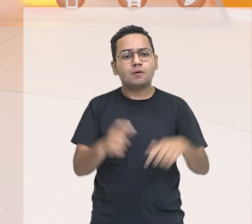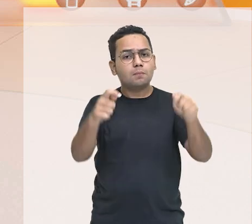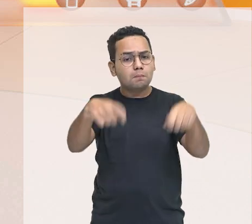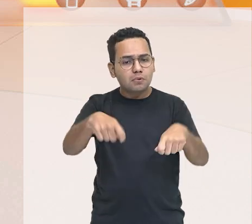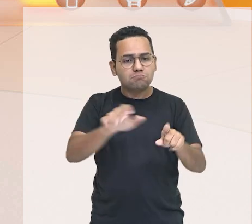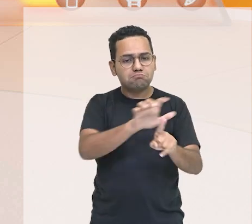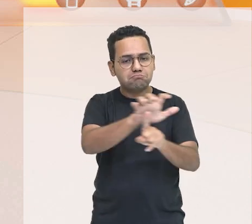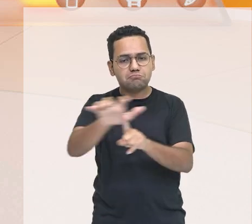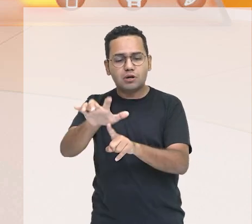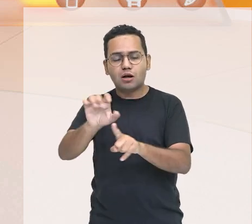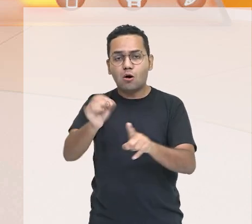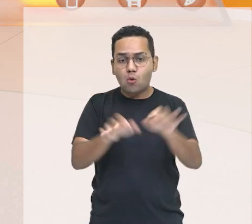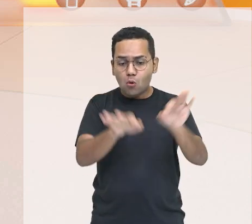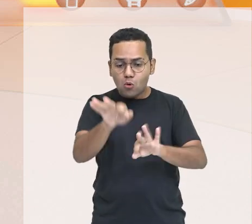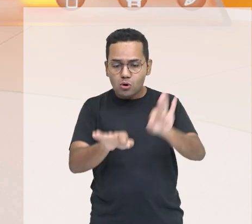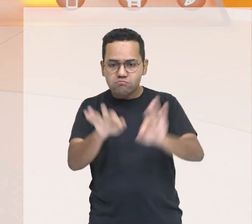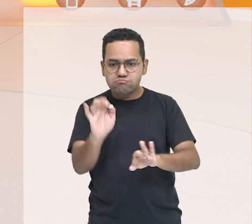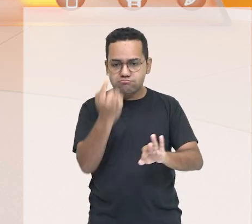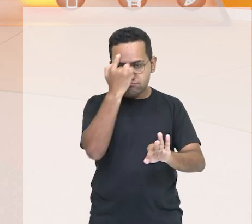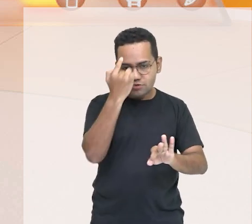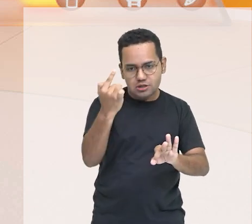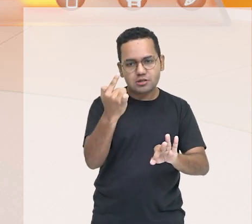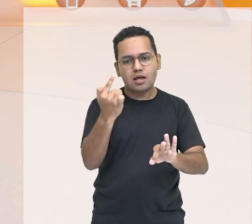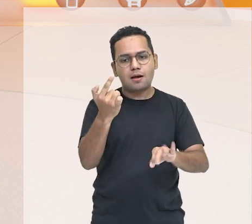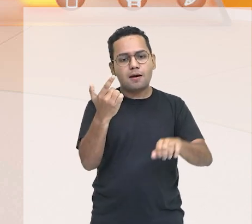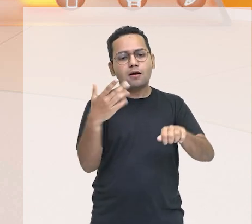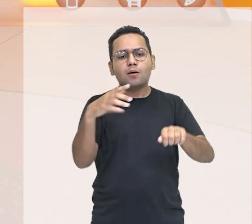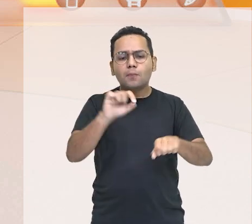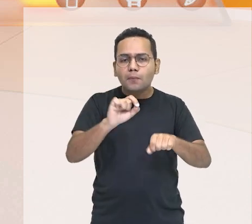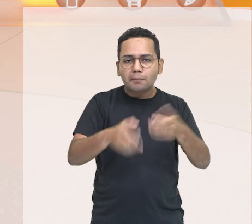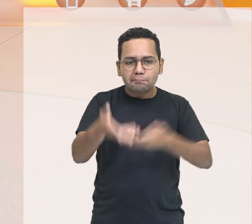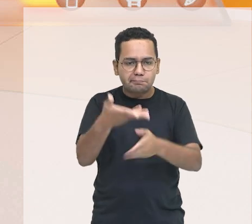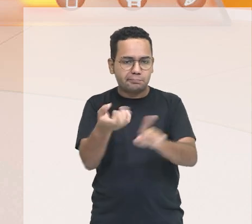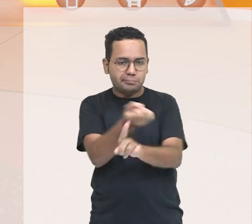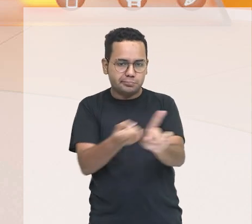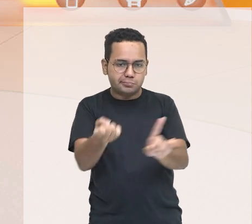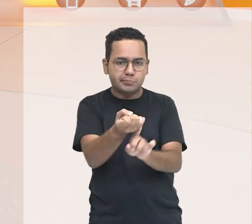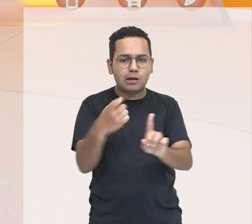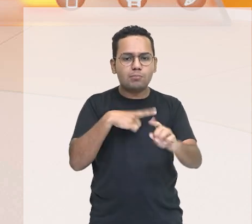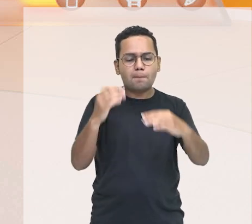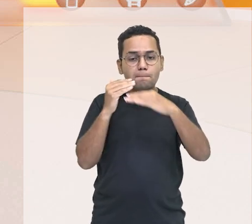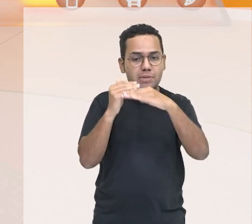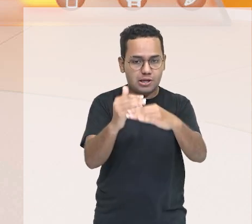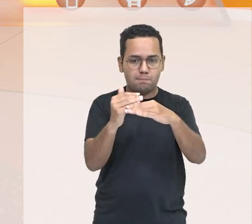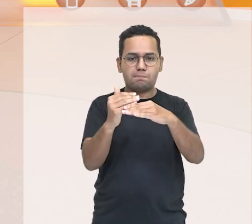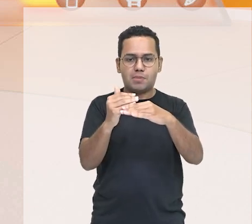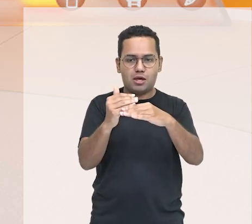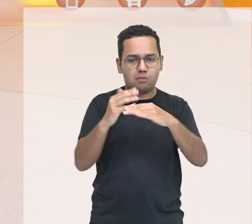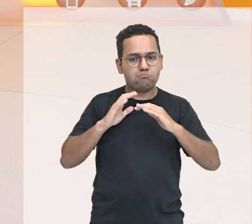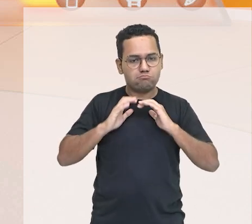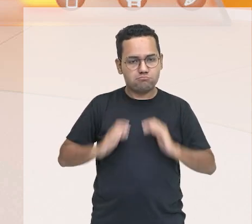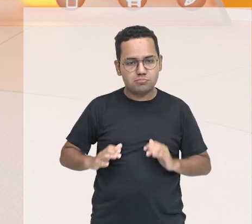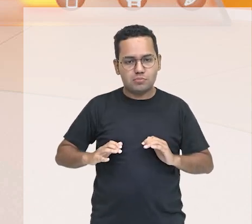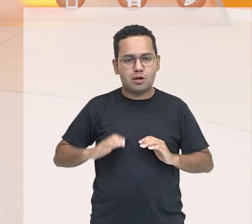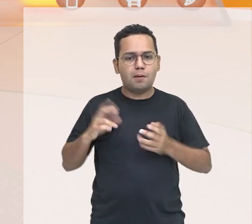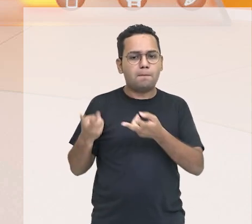para construir padrões de comportamento que reproduzam determinado modo de perceber o